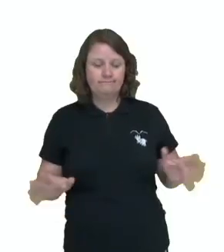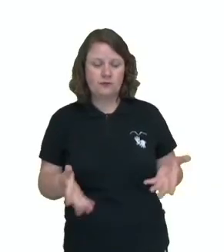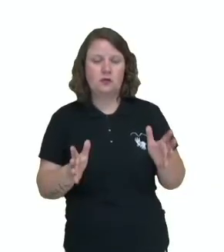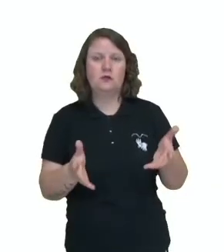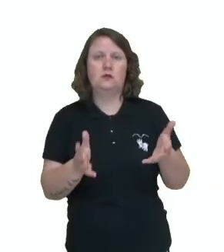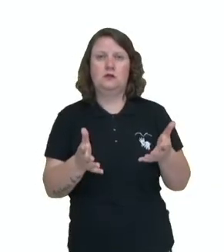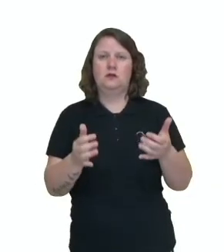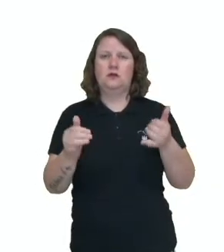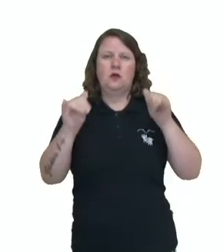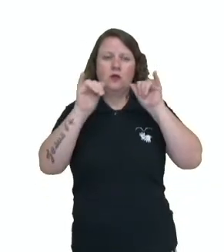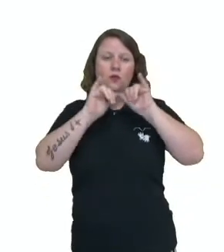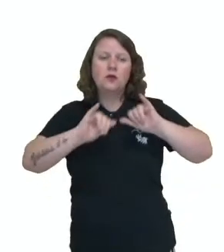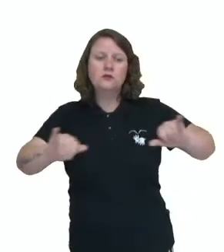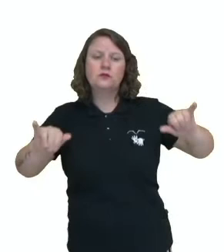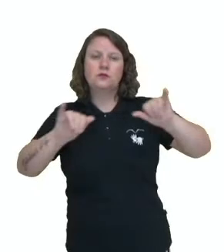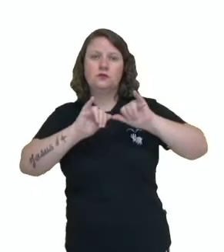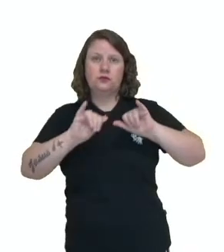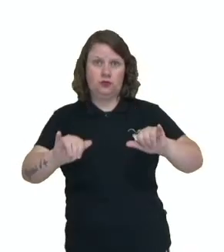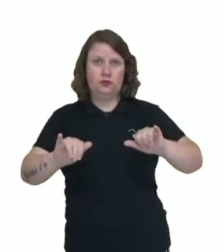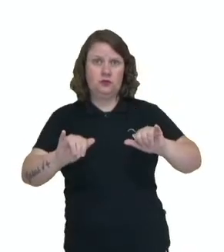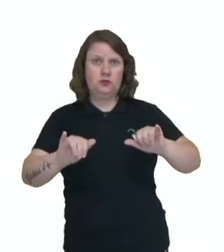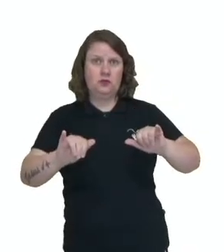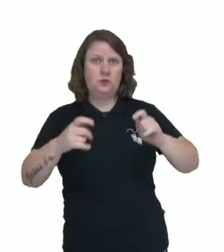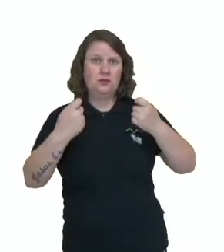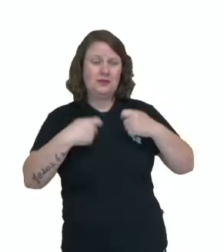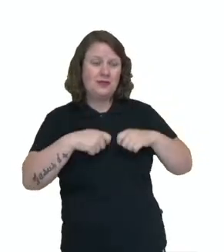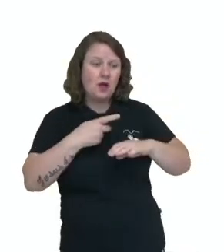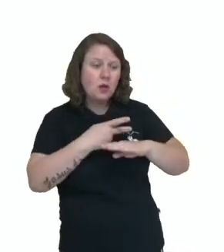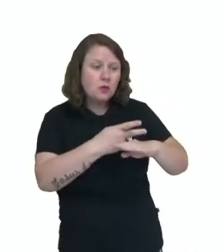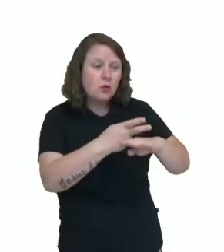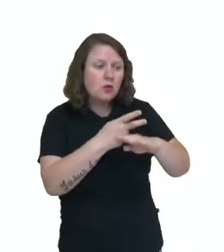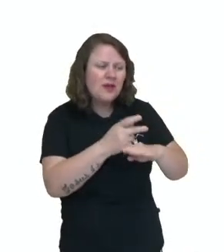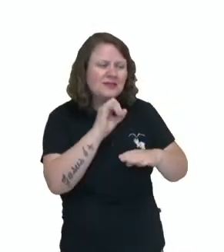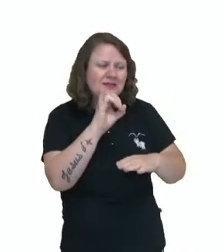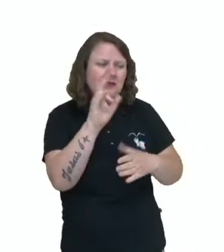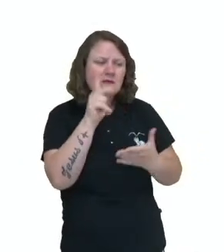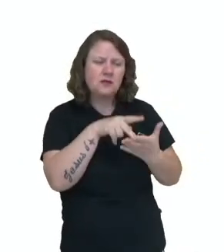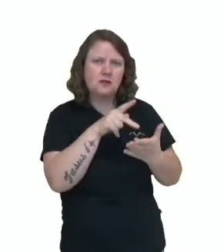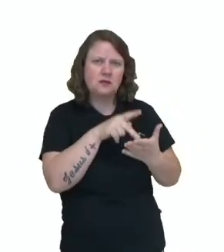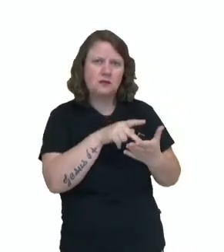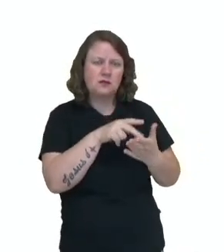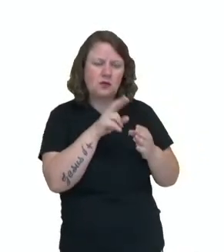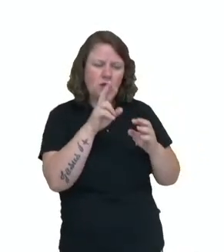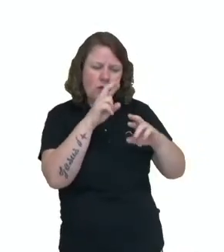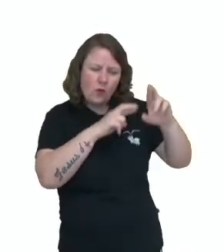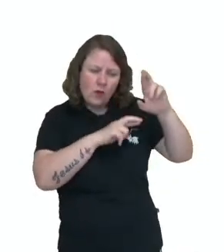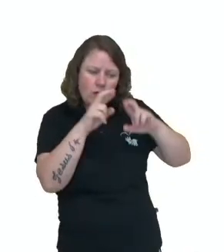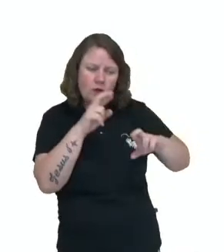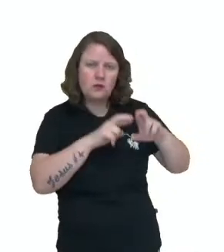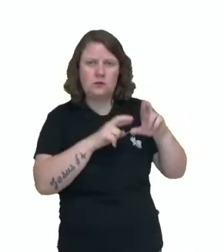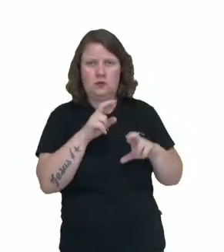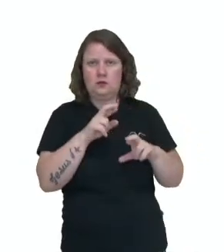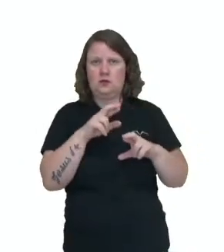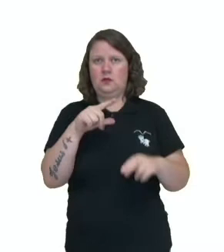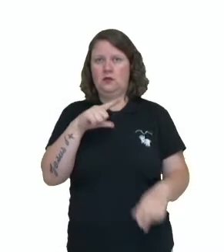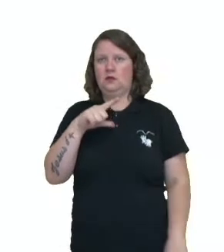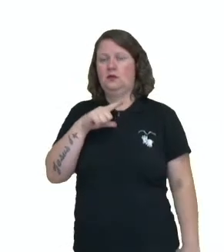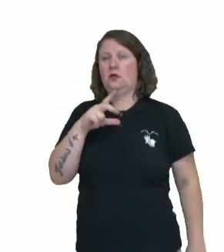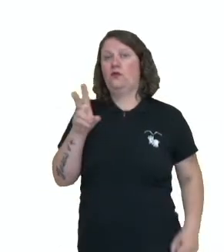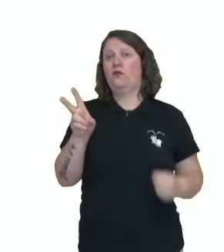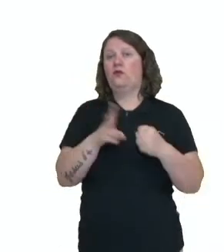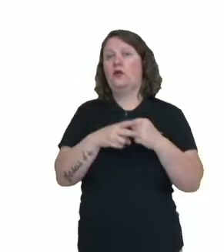que as notícias fossem checadas. É um período composto também. Temos o verbo insistir e temos o